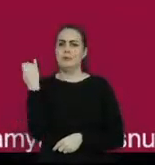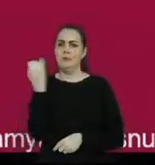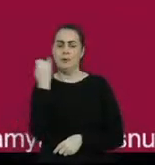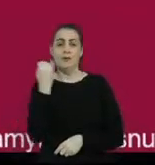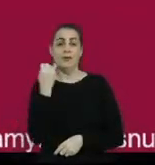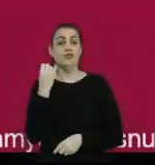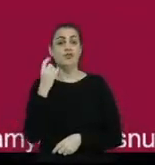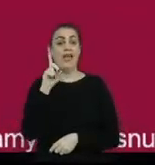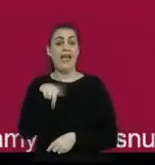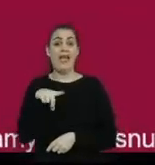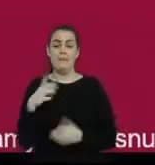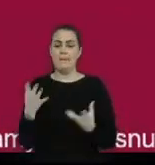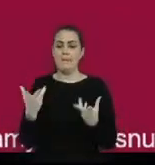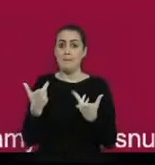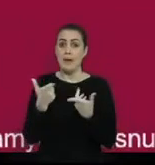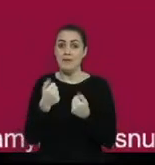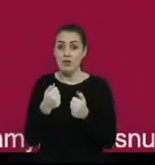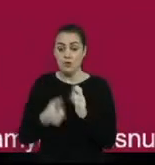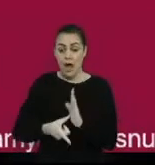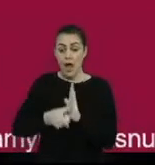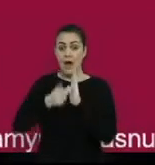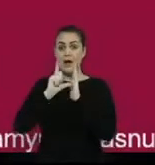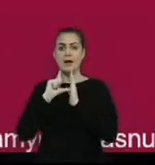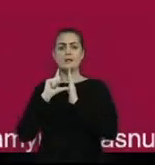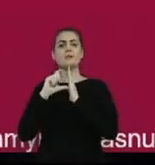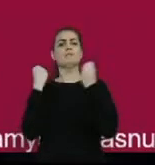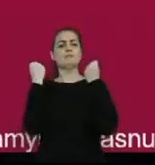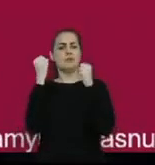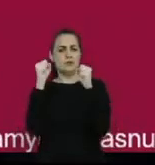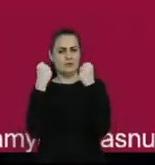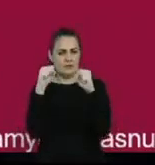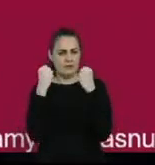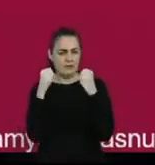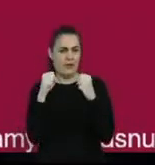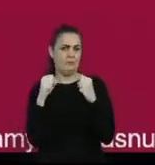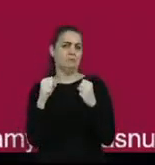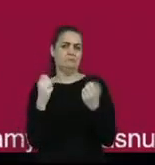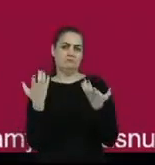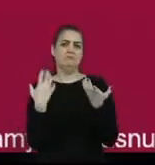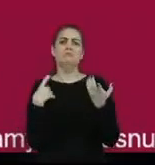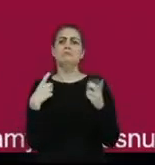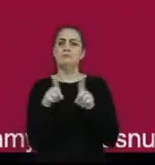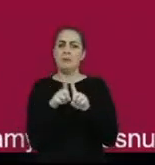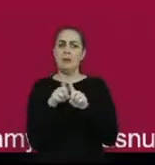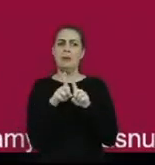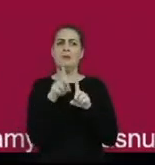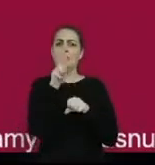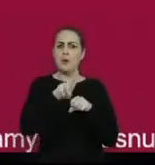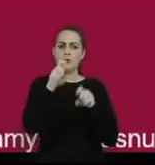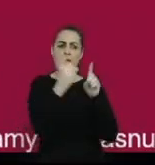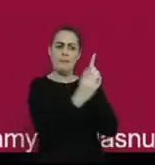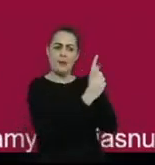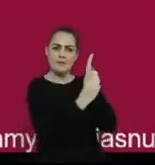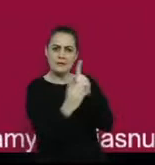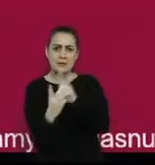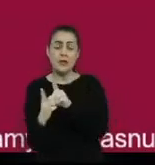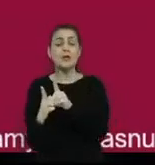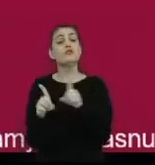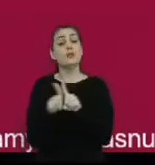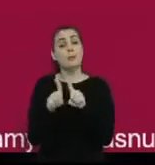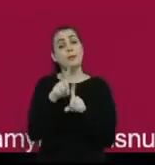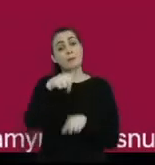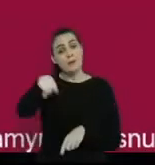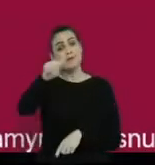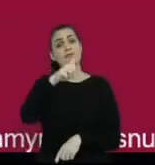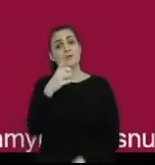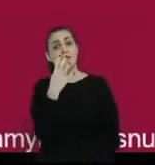sim, para nosso paciente, enfim, para você que está aí assistindo. E é um pré-treino natural, né? Isso é uma coisa que a gente tem que pensar. Eu